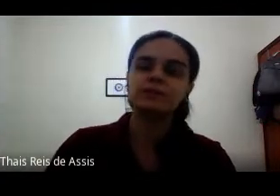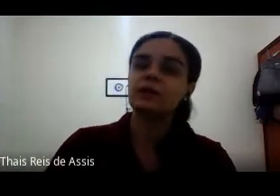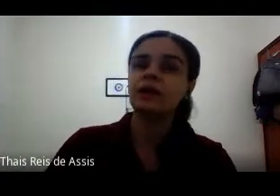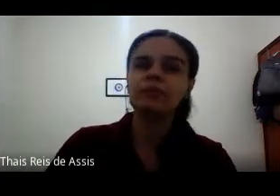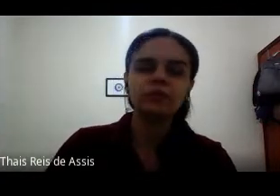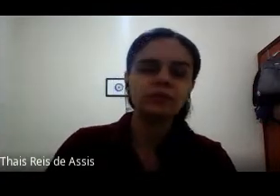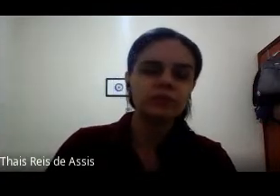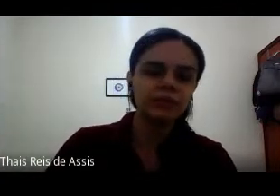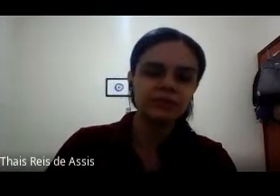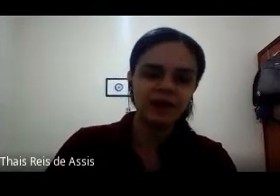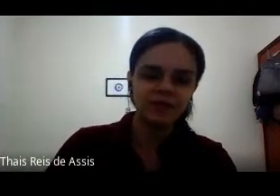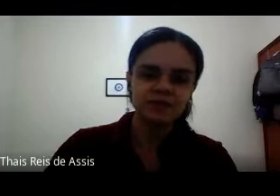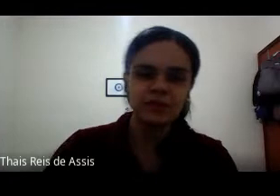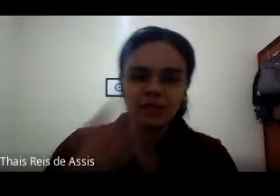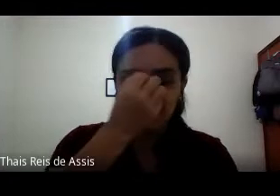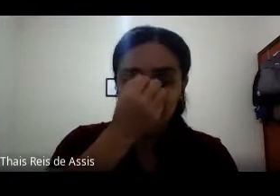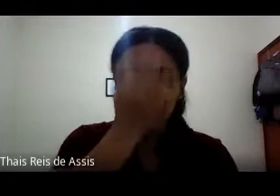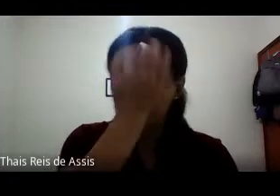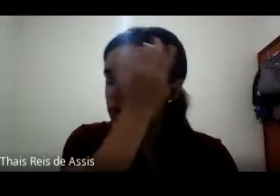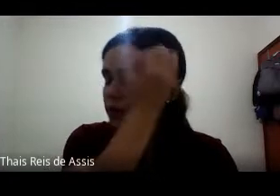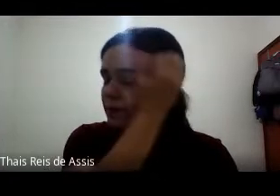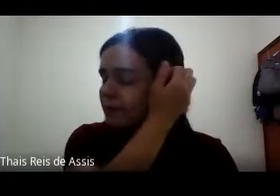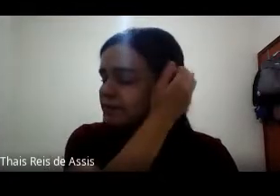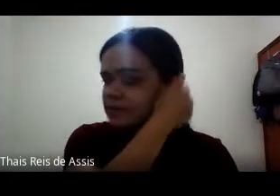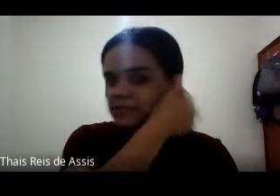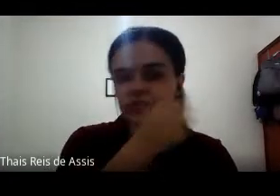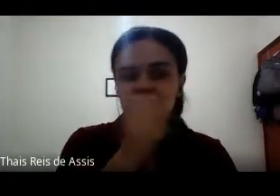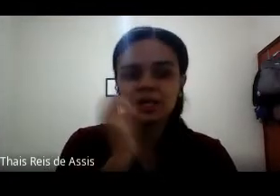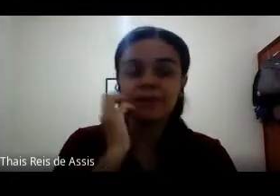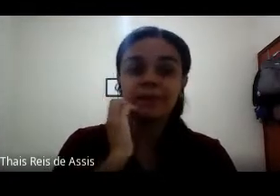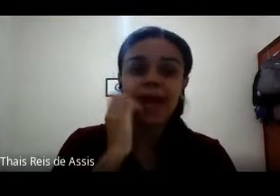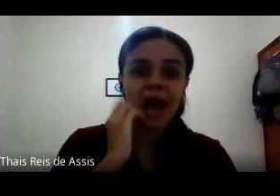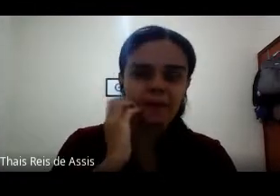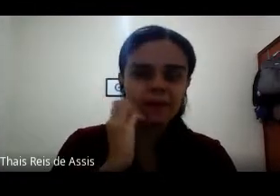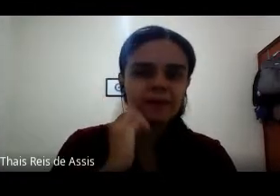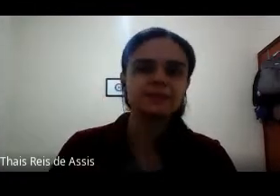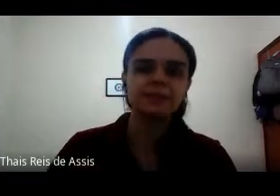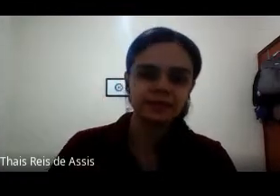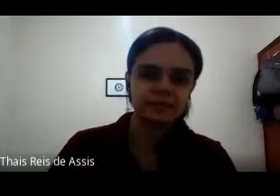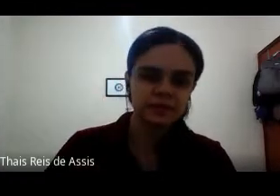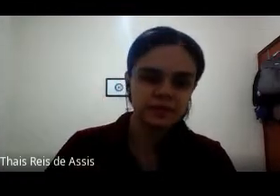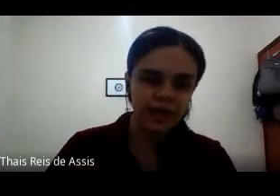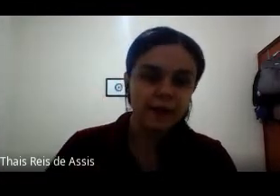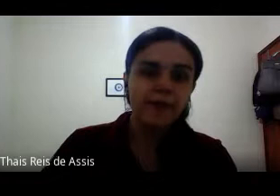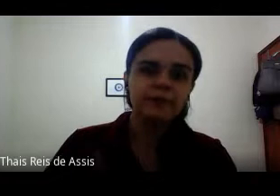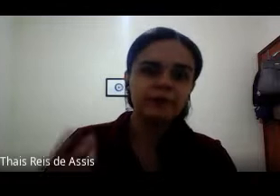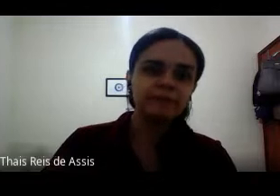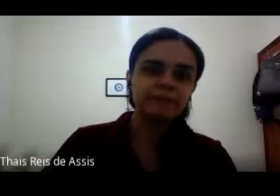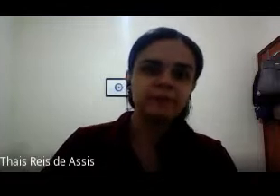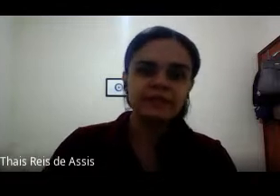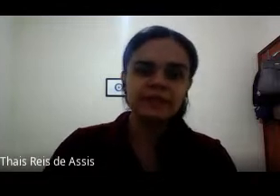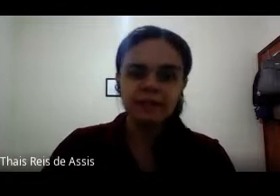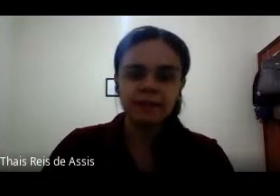ferida. É muito, muito mais fácil. A escola também ela precisa de preparar para a participação social,